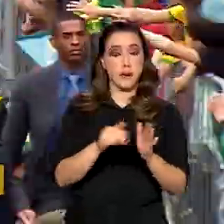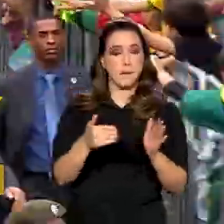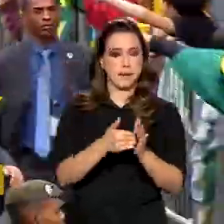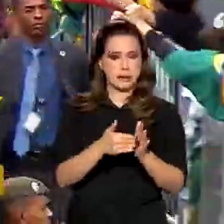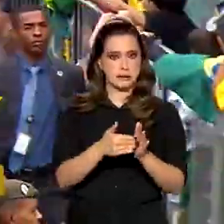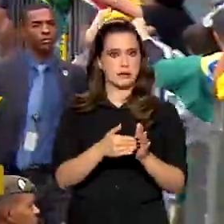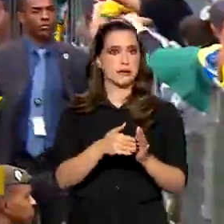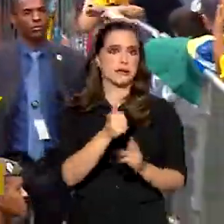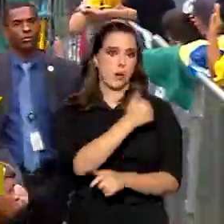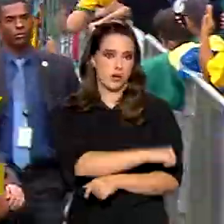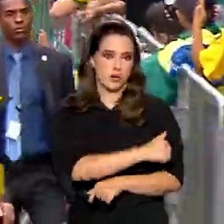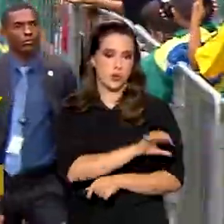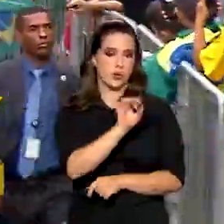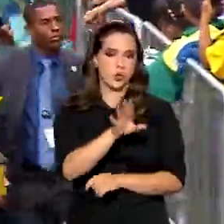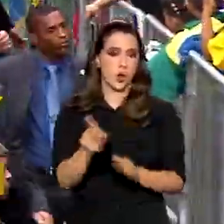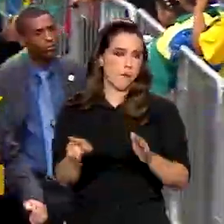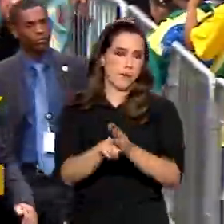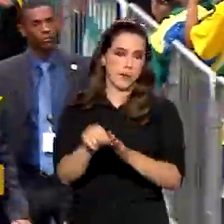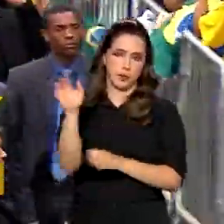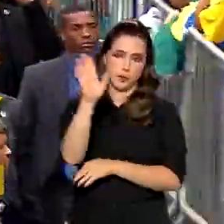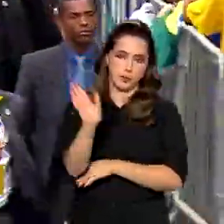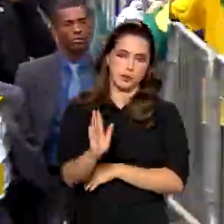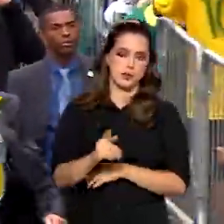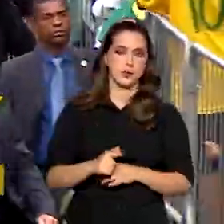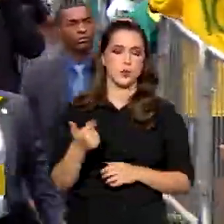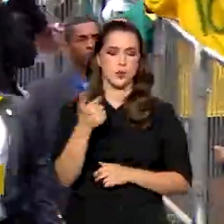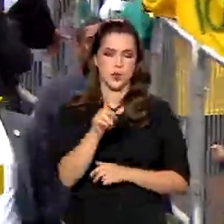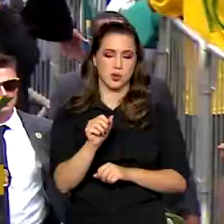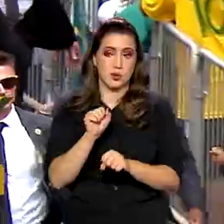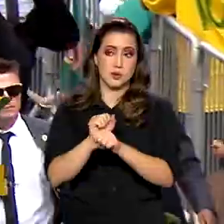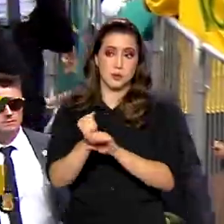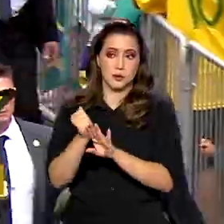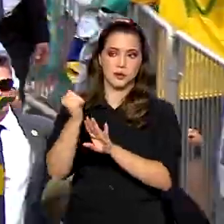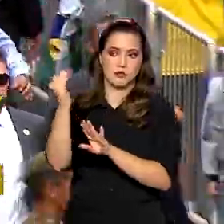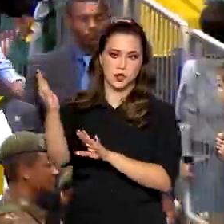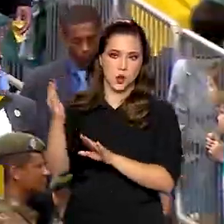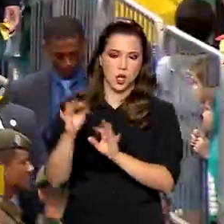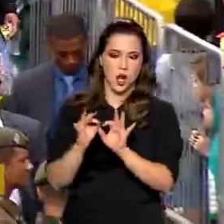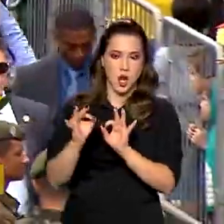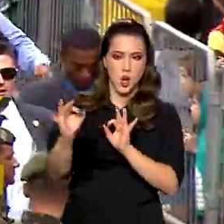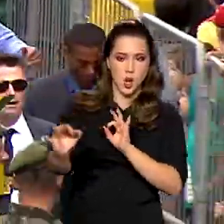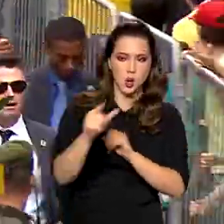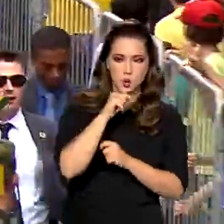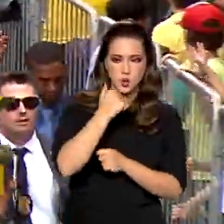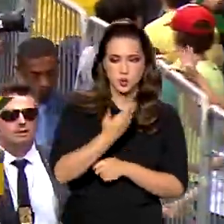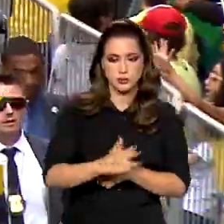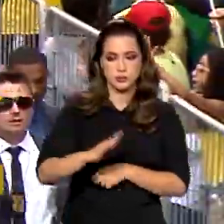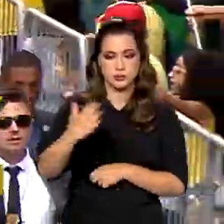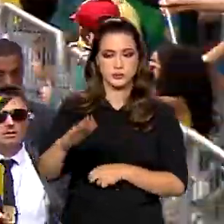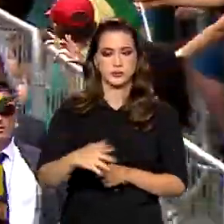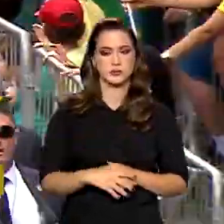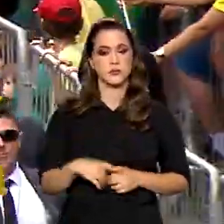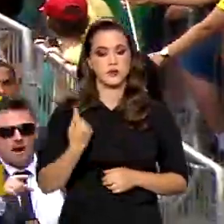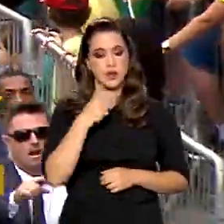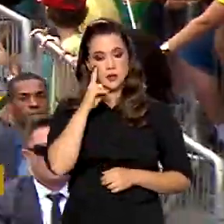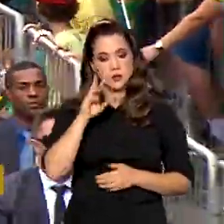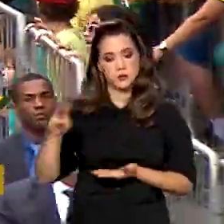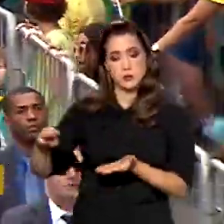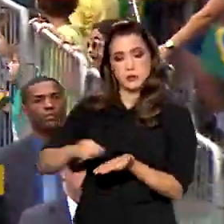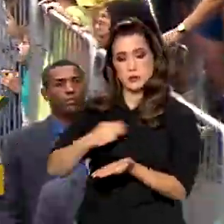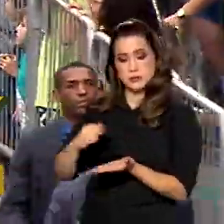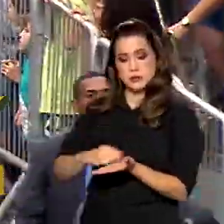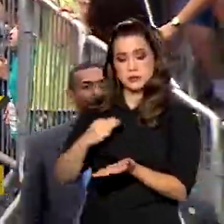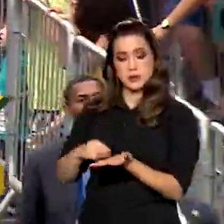A gente vê ali, a gente segue vendo ali as mensagens que chegam aqui para nós, né? E é claro que a gente agradece a participação